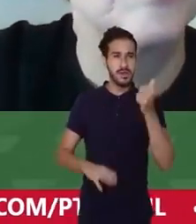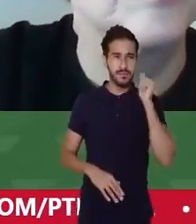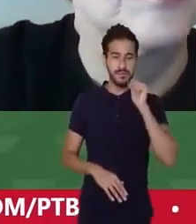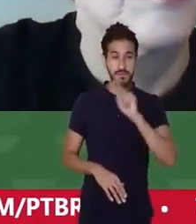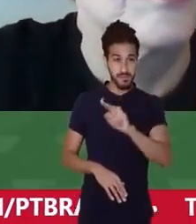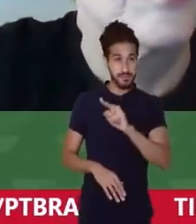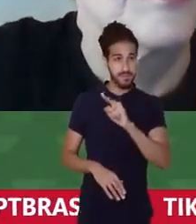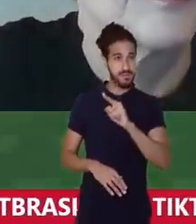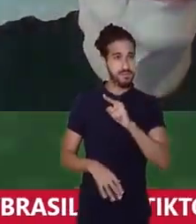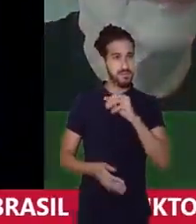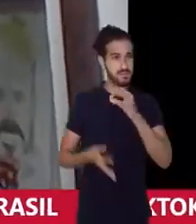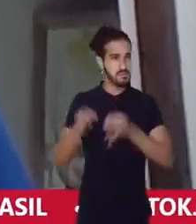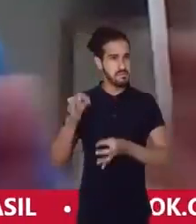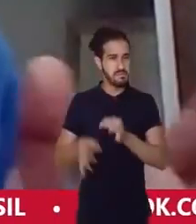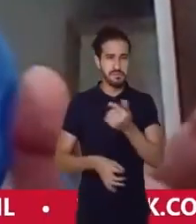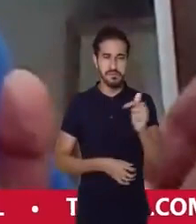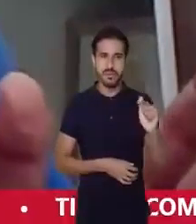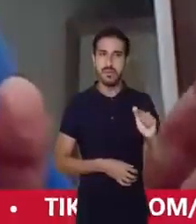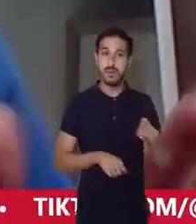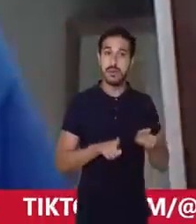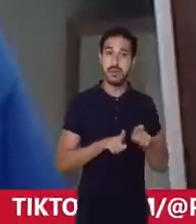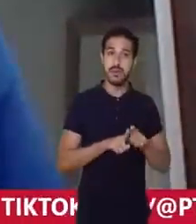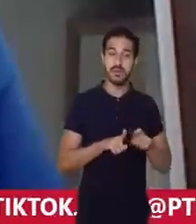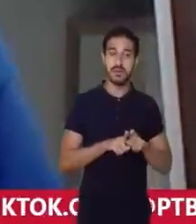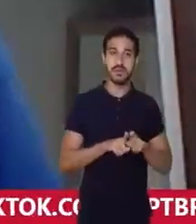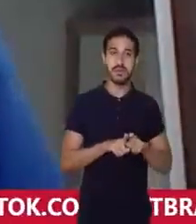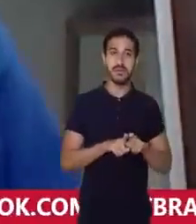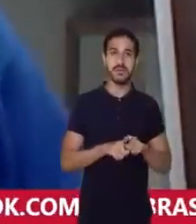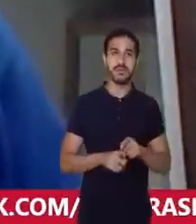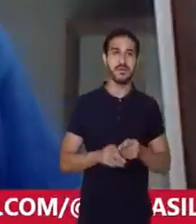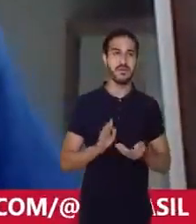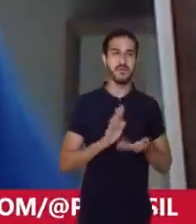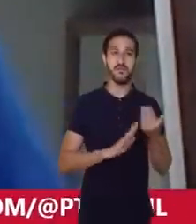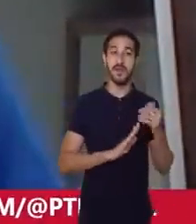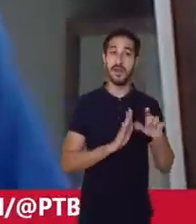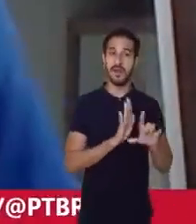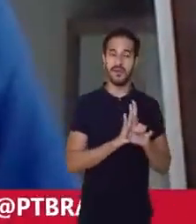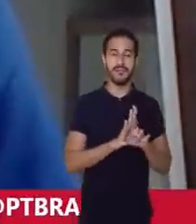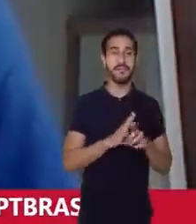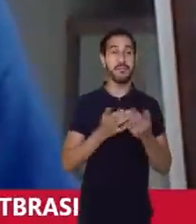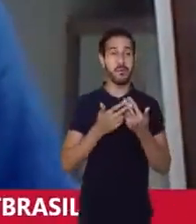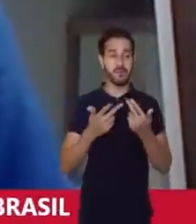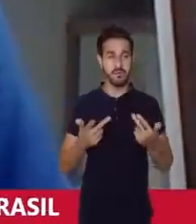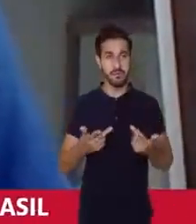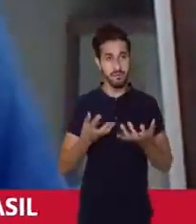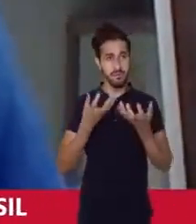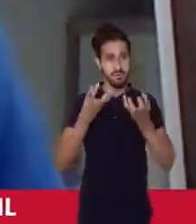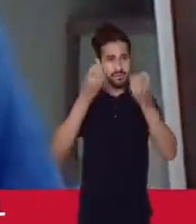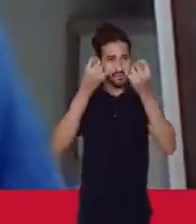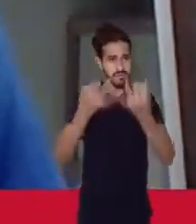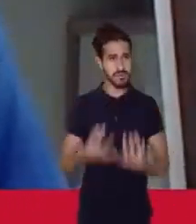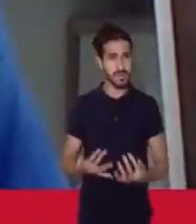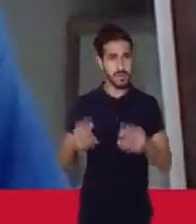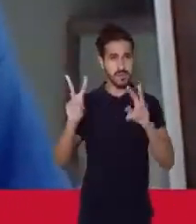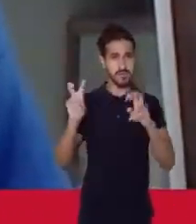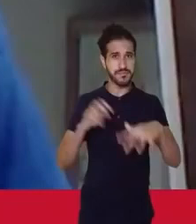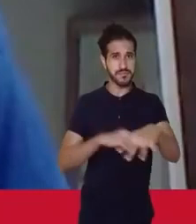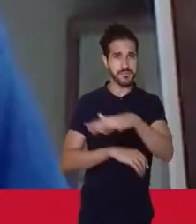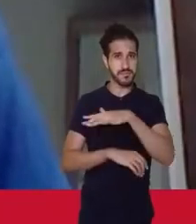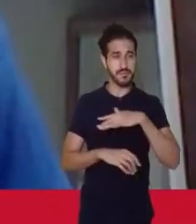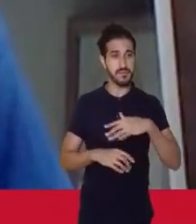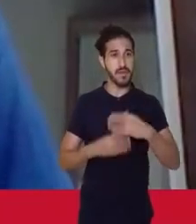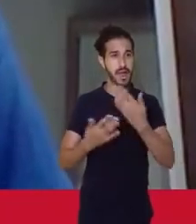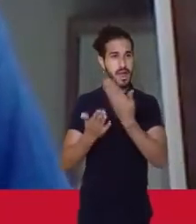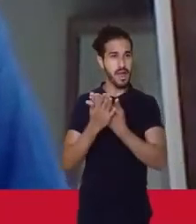né, totalmente injusto, né, fora da lei, inclusive, né. Mas o aspecto que eu queria que aprofundasse, além desse aspecto todo, que é uma